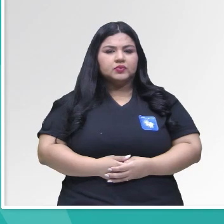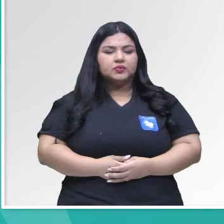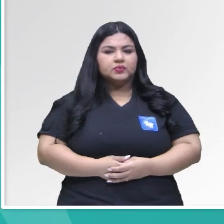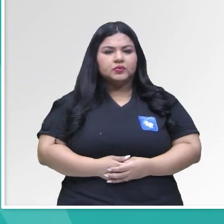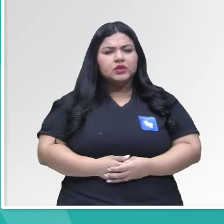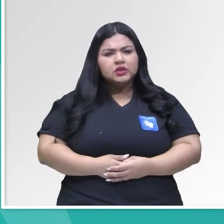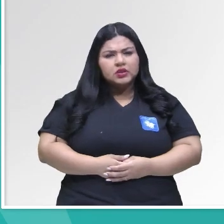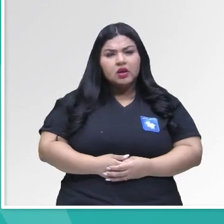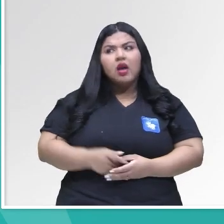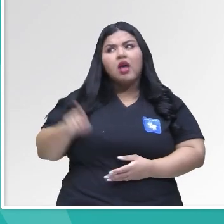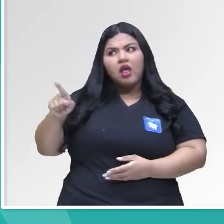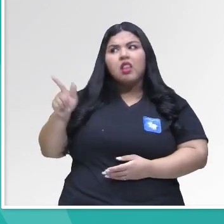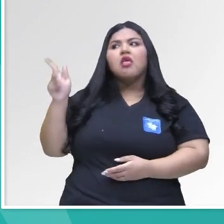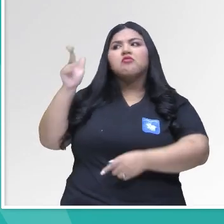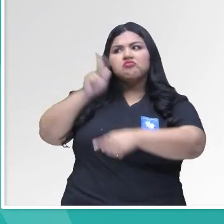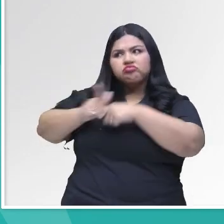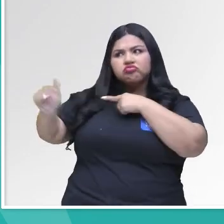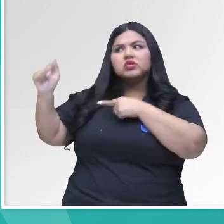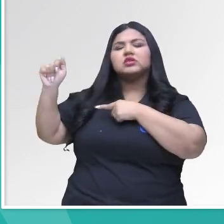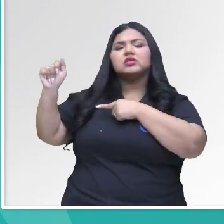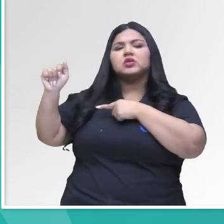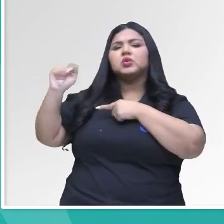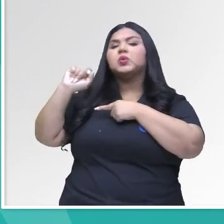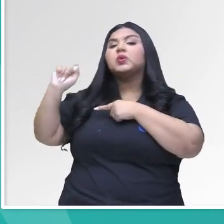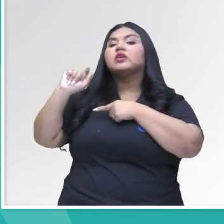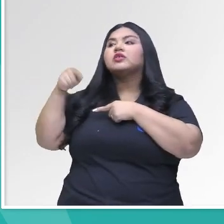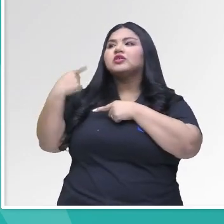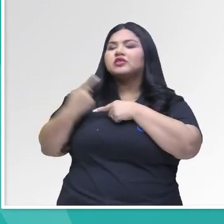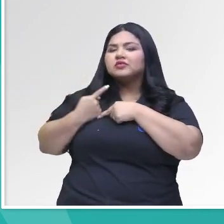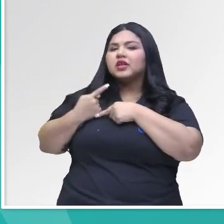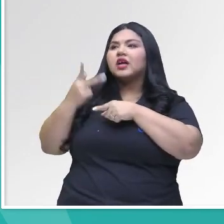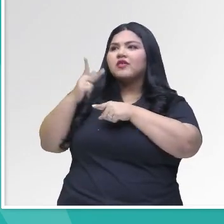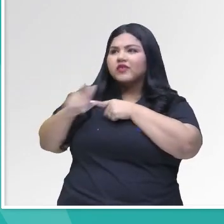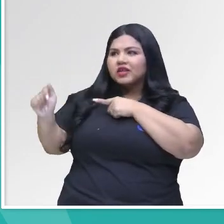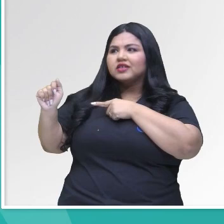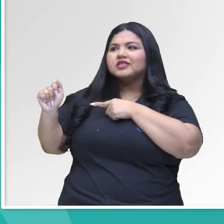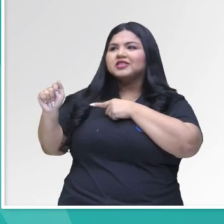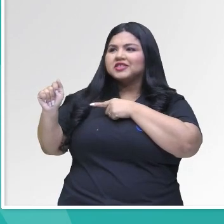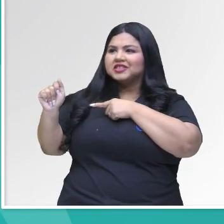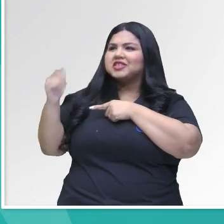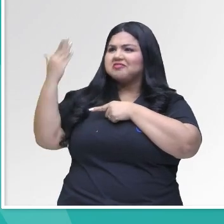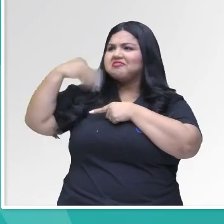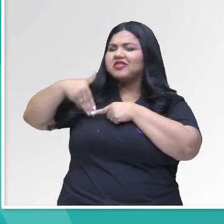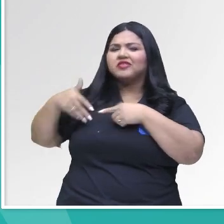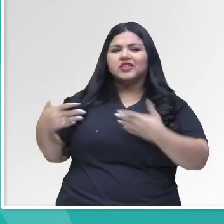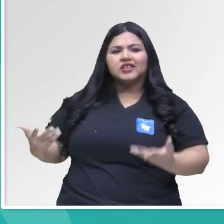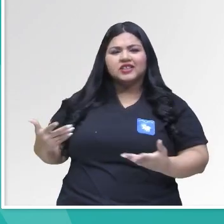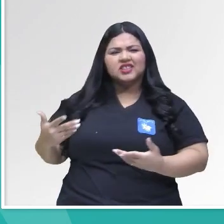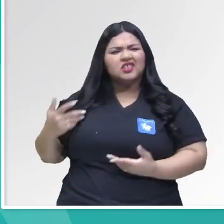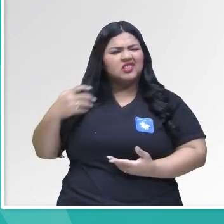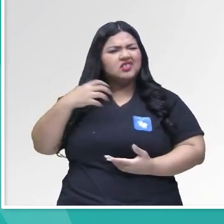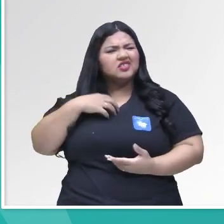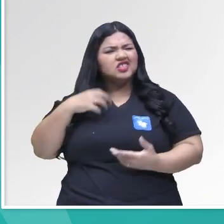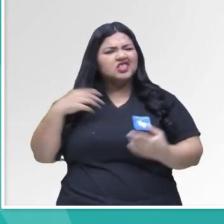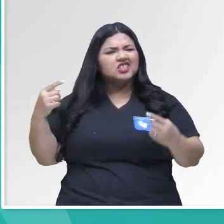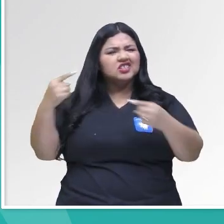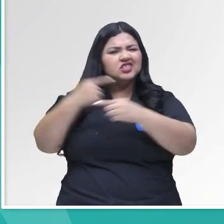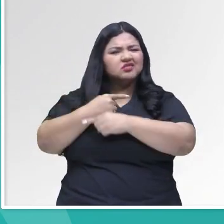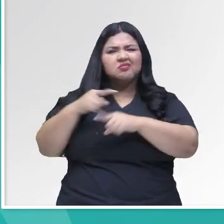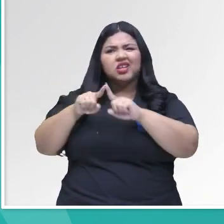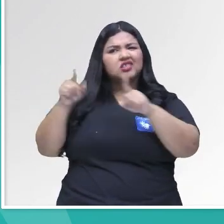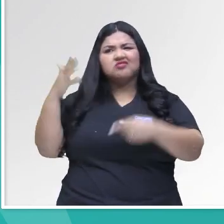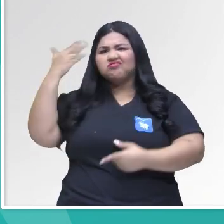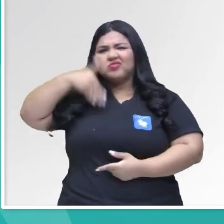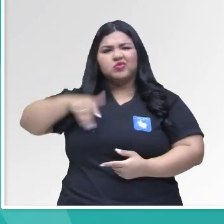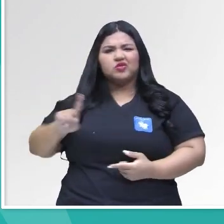Ele venceu. O que nós esperávamos? Que além de vencer, ele convencesse. Olha o sentido contrário, porém não convenceu.